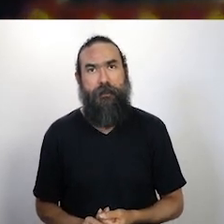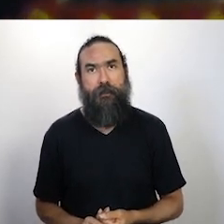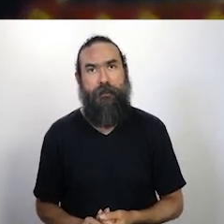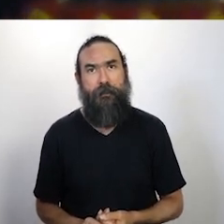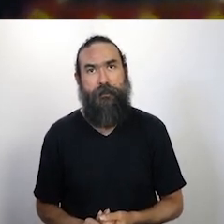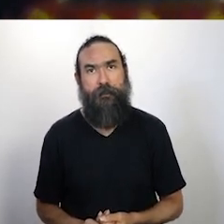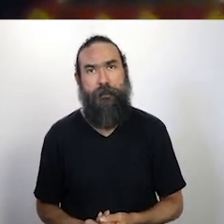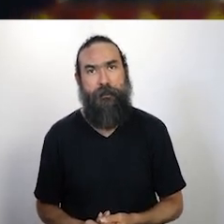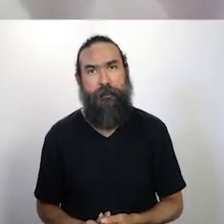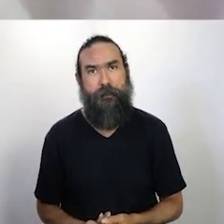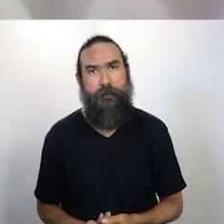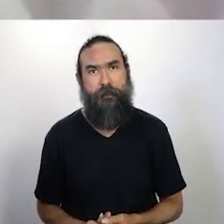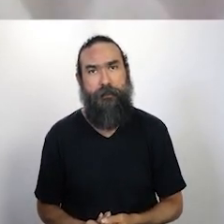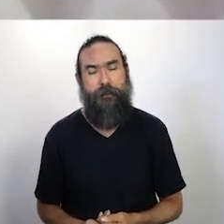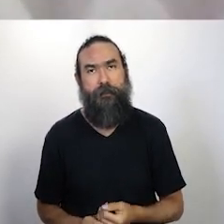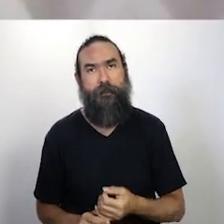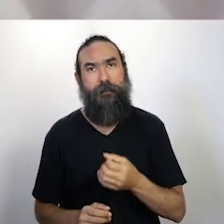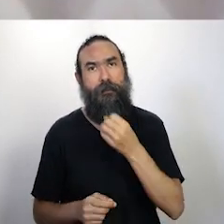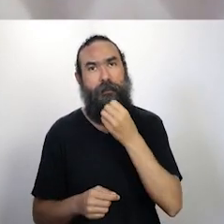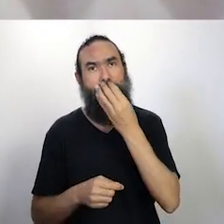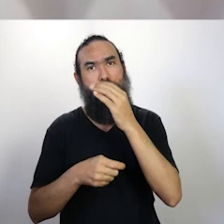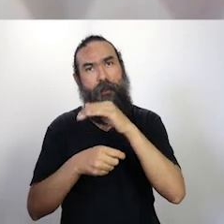boa noite a todos